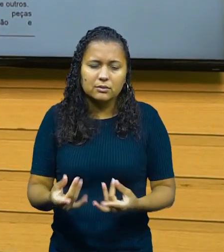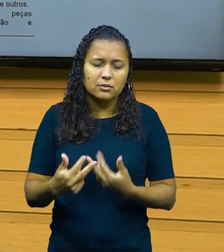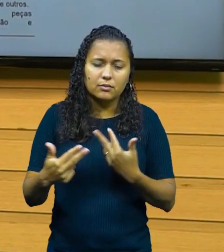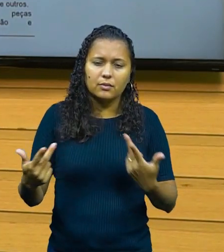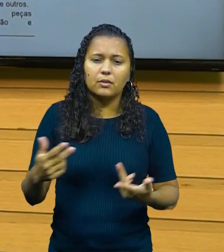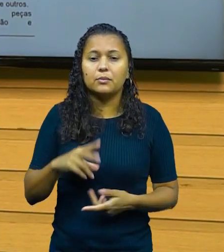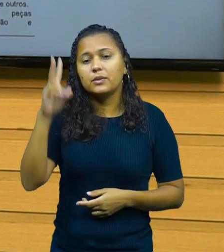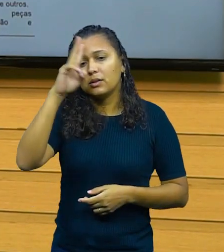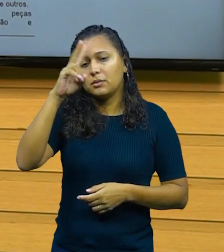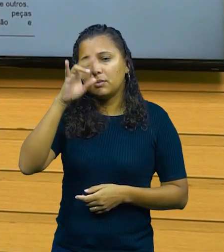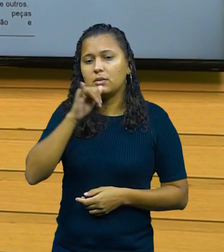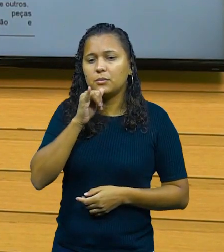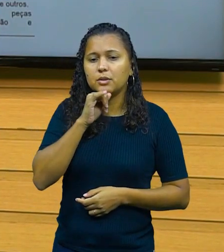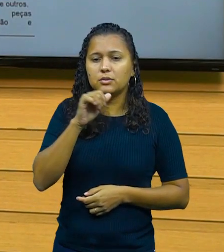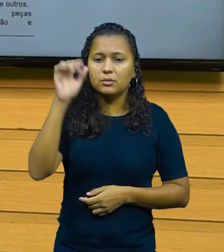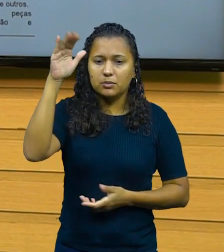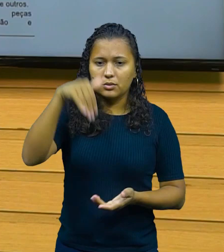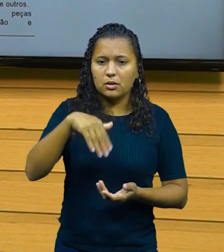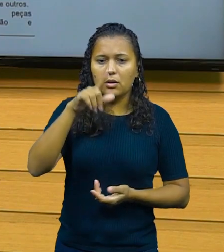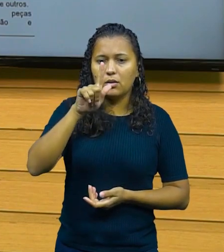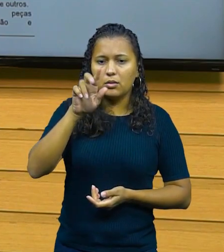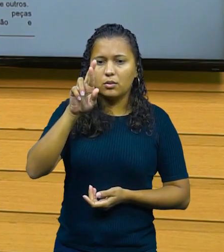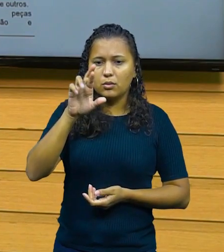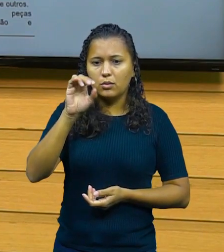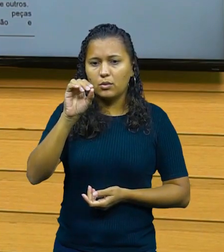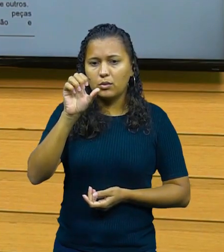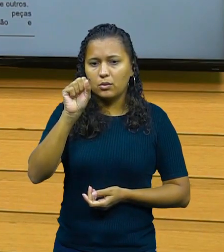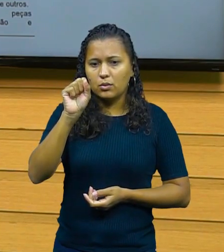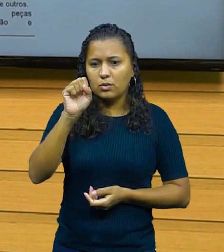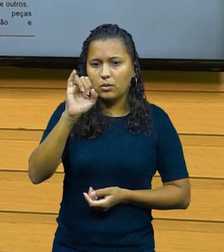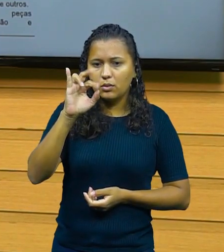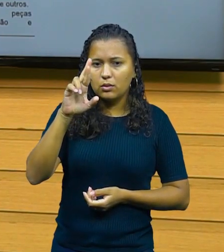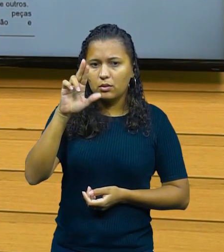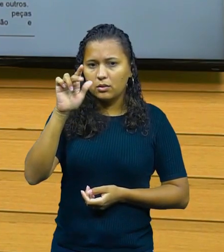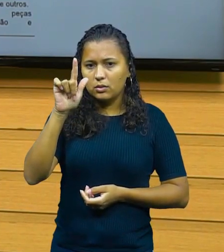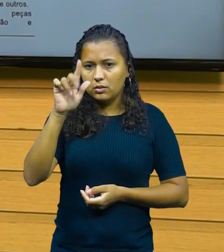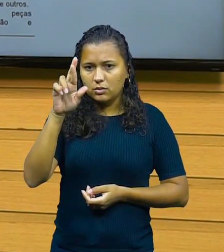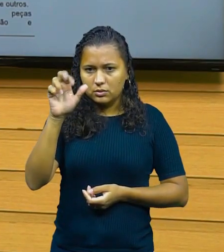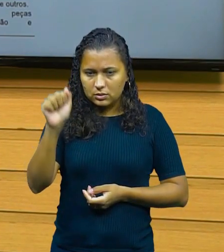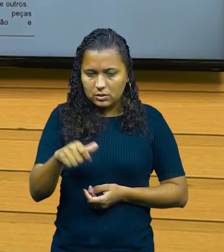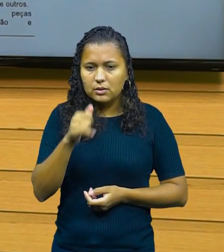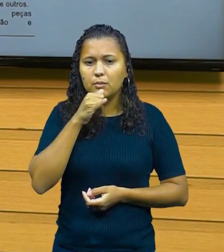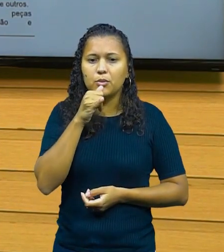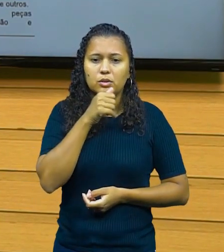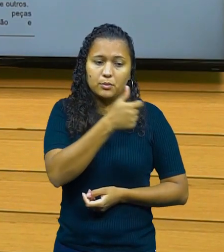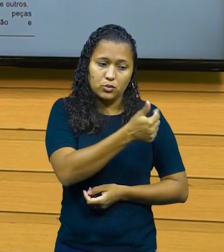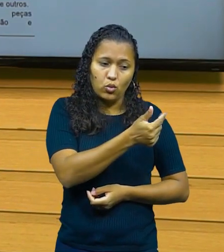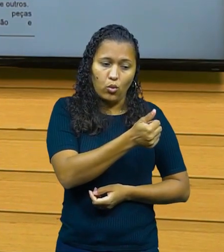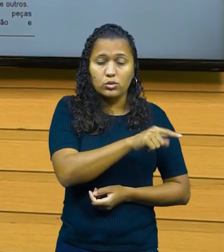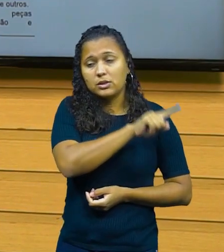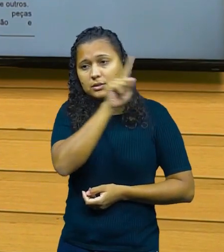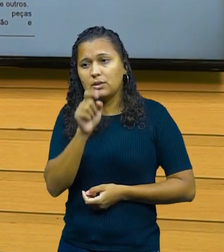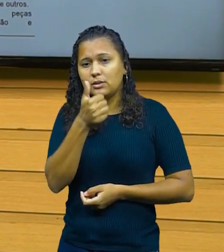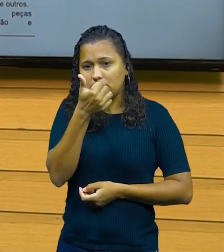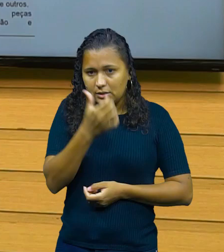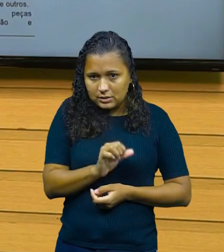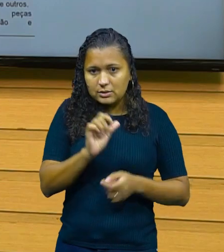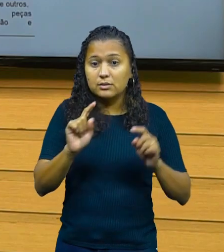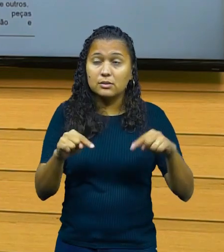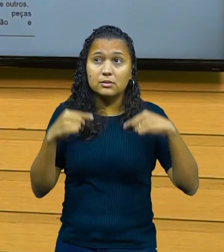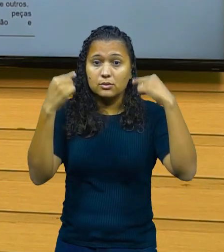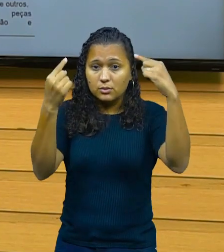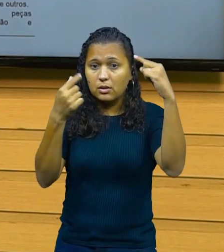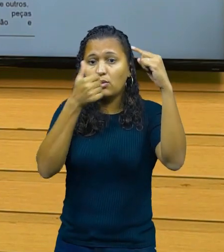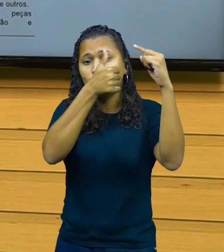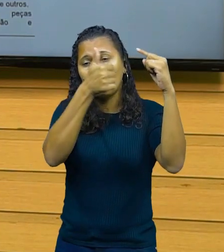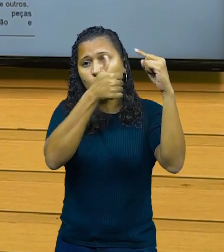grosseiro. Lembrando que o mais grosseiro ele vai estar ali no campo de 12 a 16 e o mais preciso, o mais refinado, ele vai estar ali entre o campo